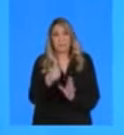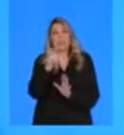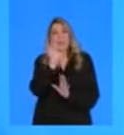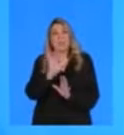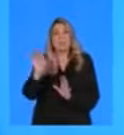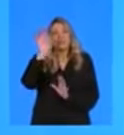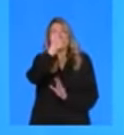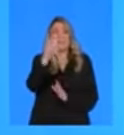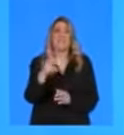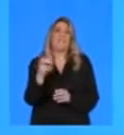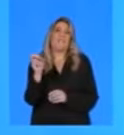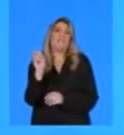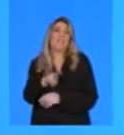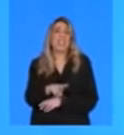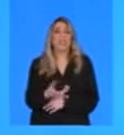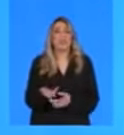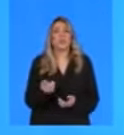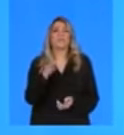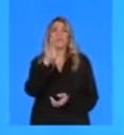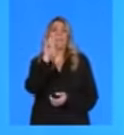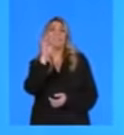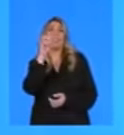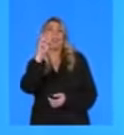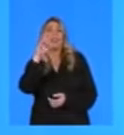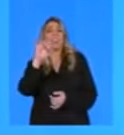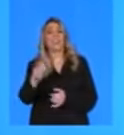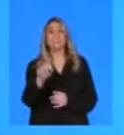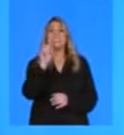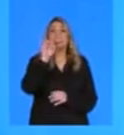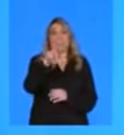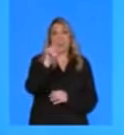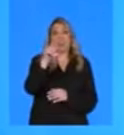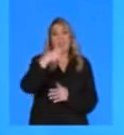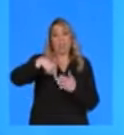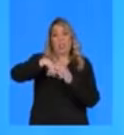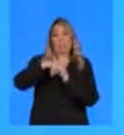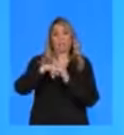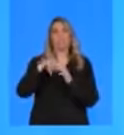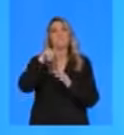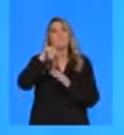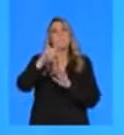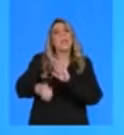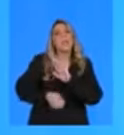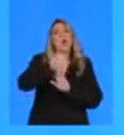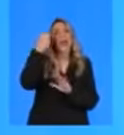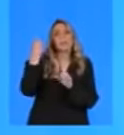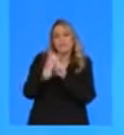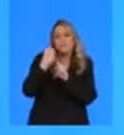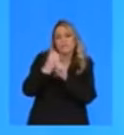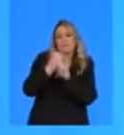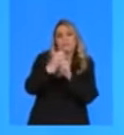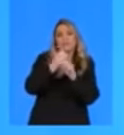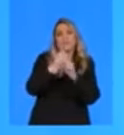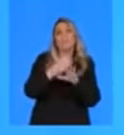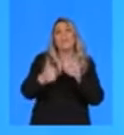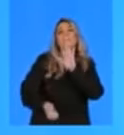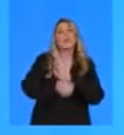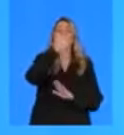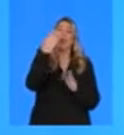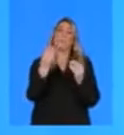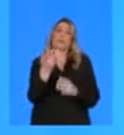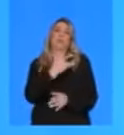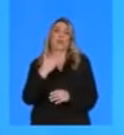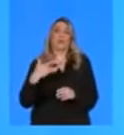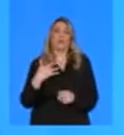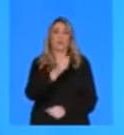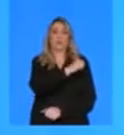micróbios vírus e bactérias Então se a gente investir em em saneamento nós vamos melhorar muito a saúde do